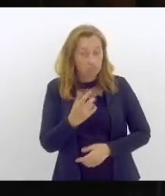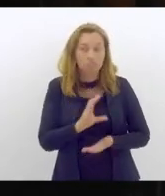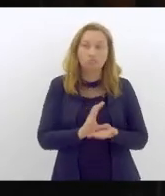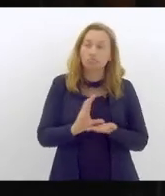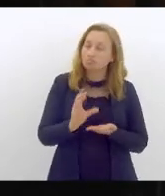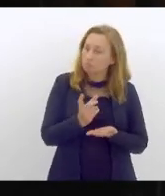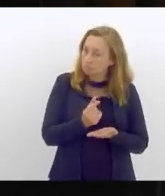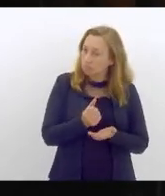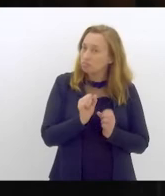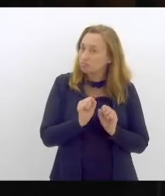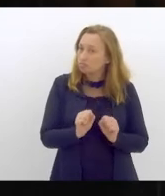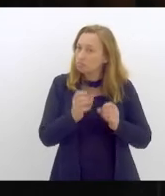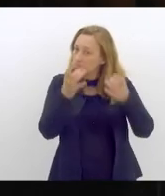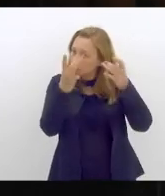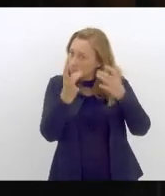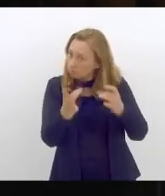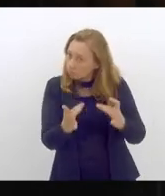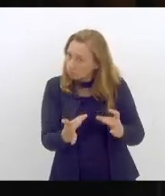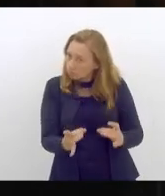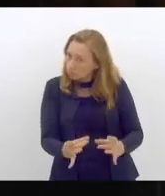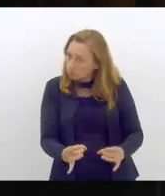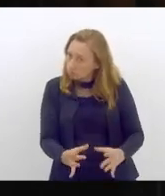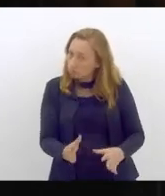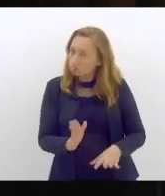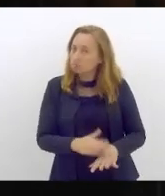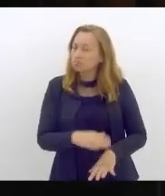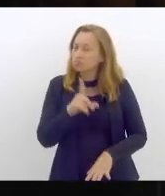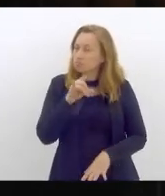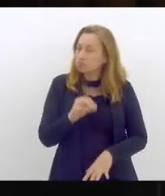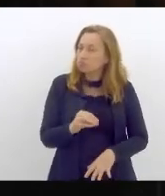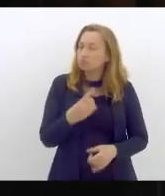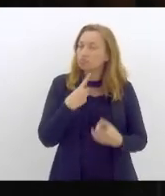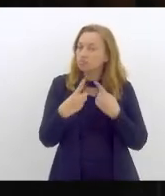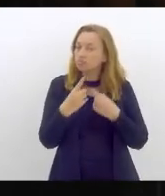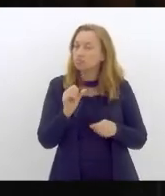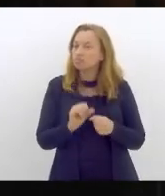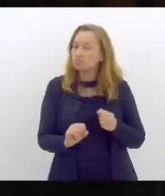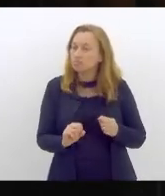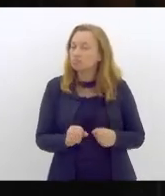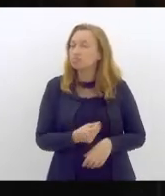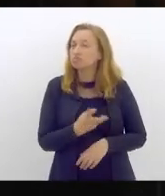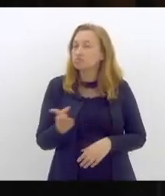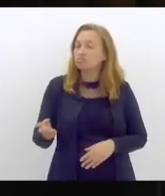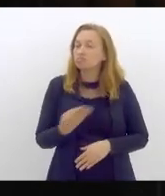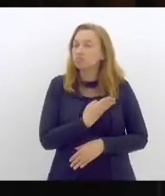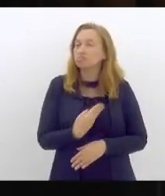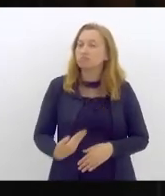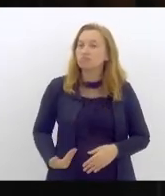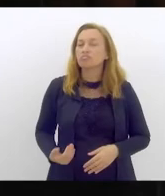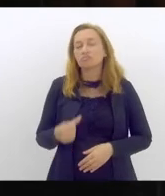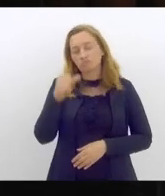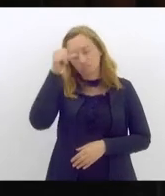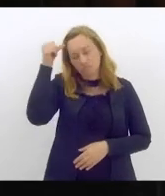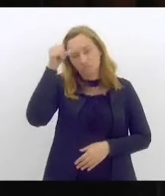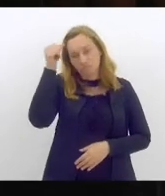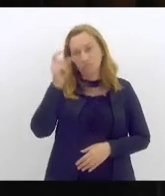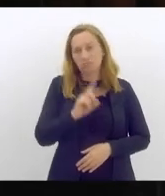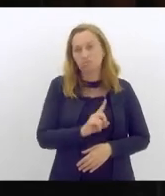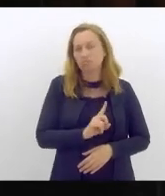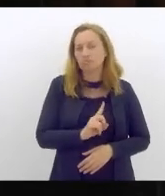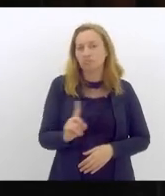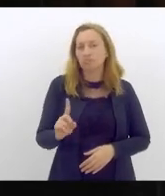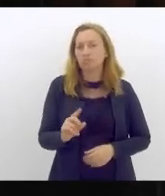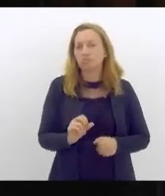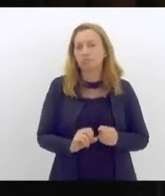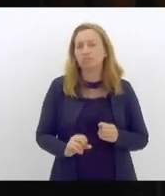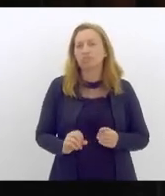orçamento e eu posso detalhar já detalhei mais cedo aqui no debate que nós fizemos o quanto o governo Claudio Castro não aplicou